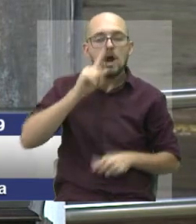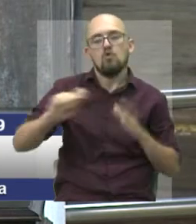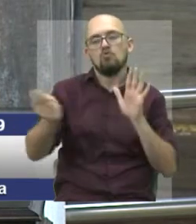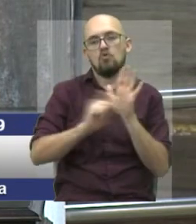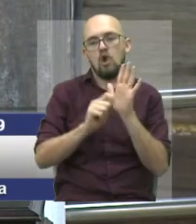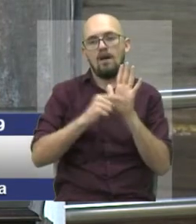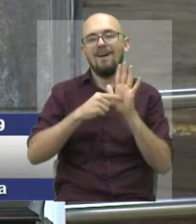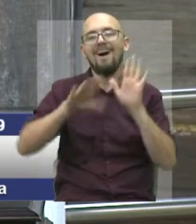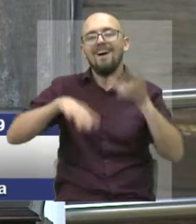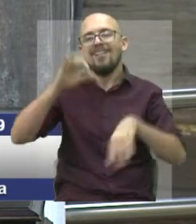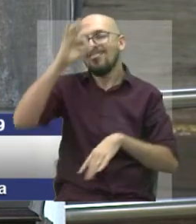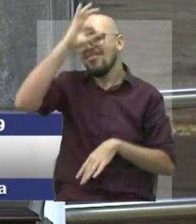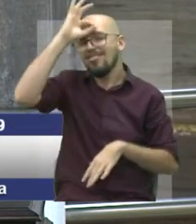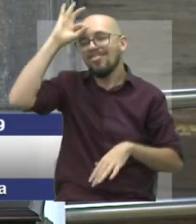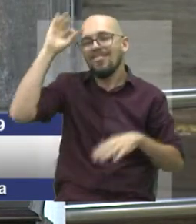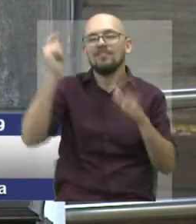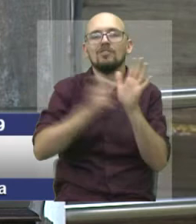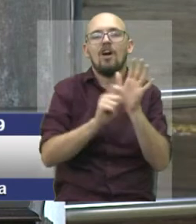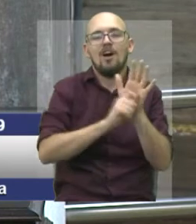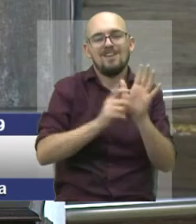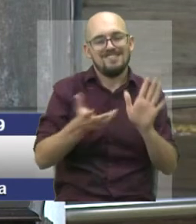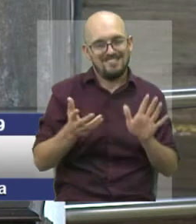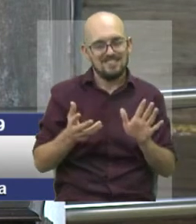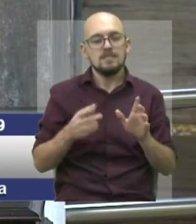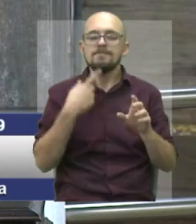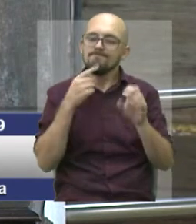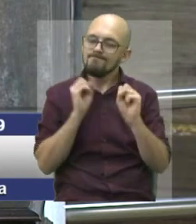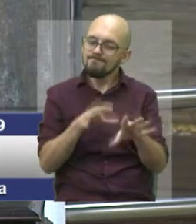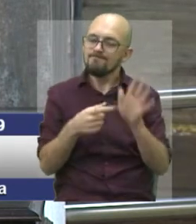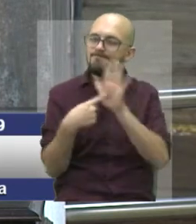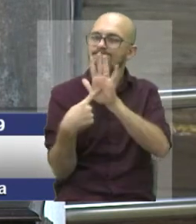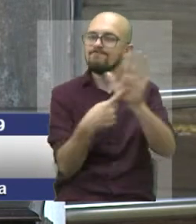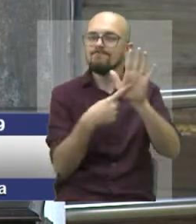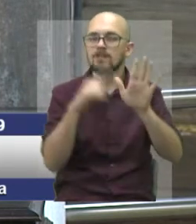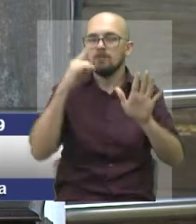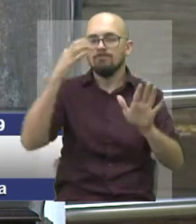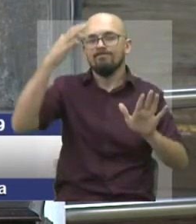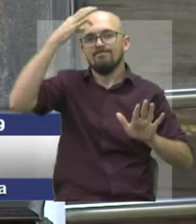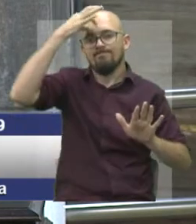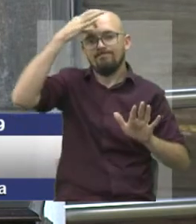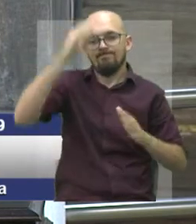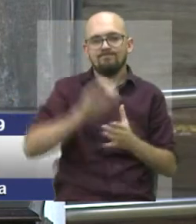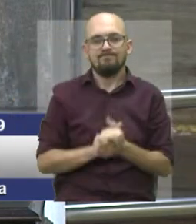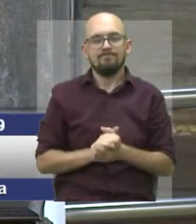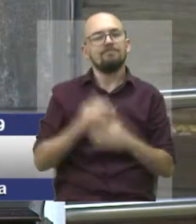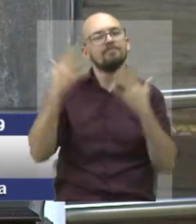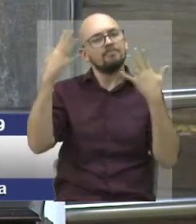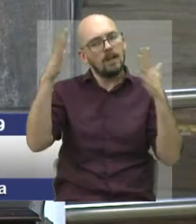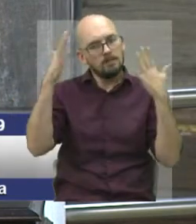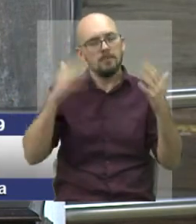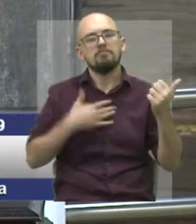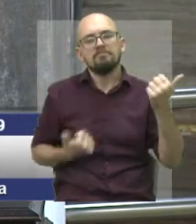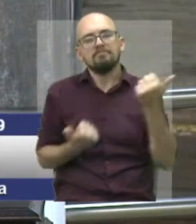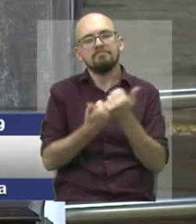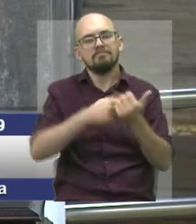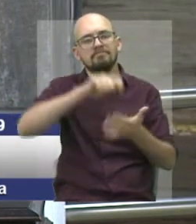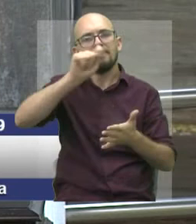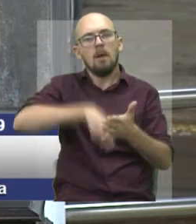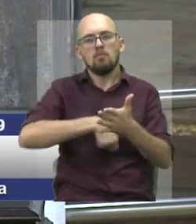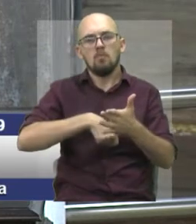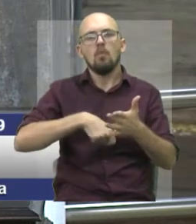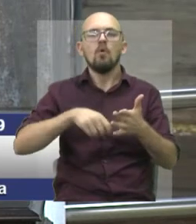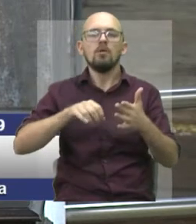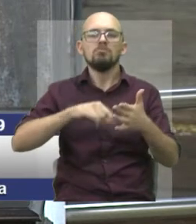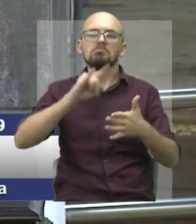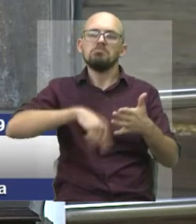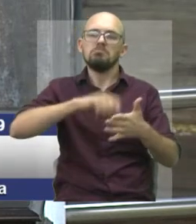significa as drogas, que significam as drogas na vida delas. Então, parabéns a todos vocês. Subscrevo, sim, com